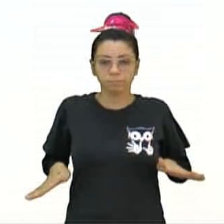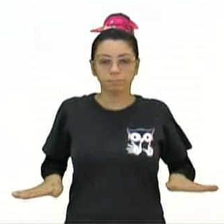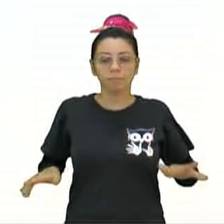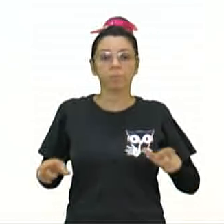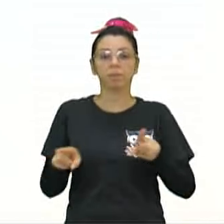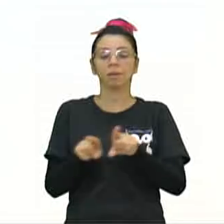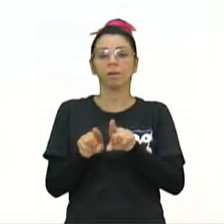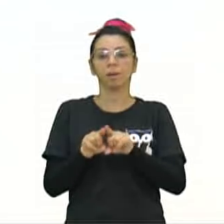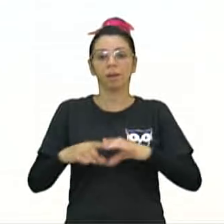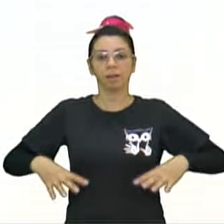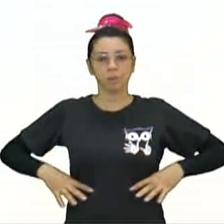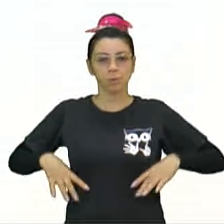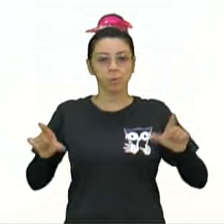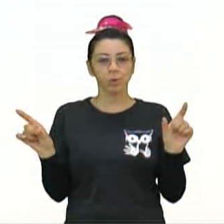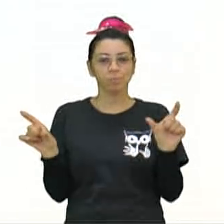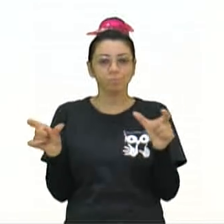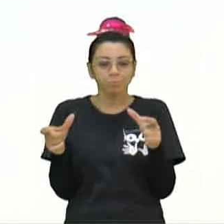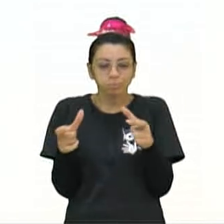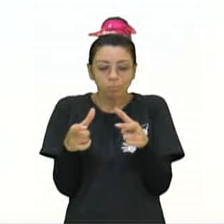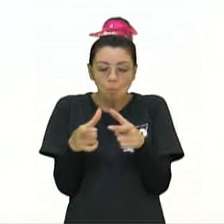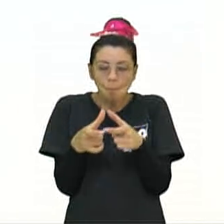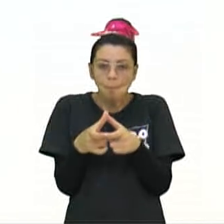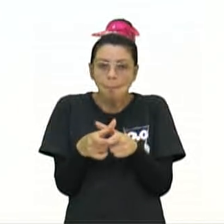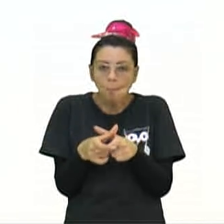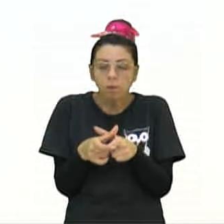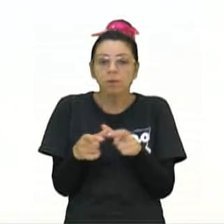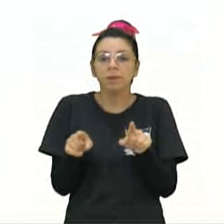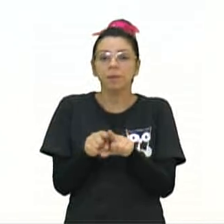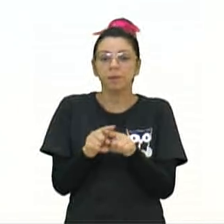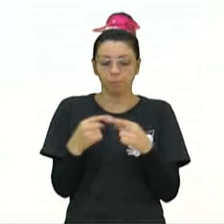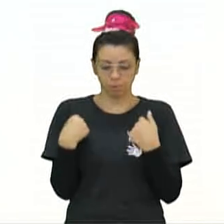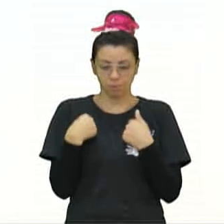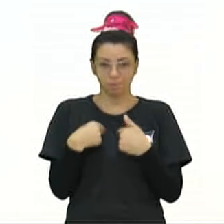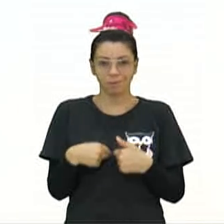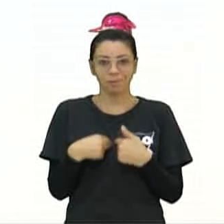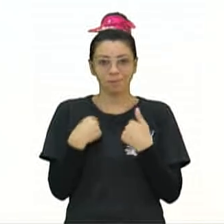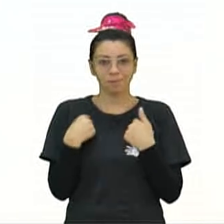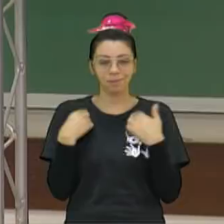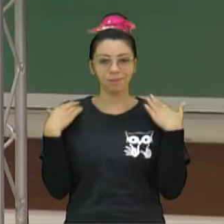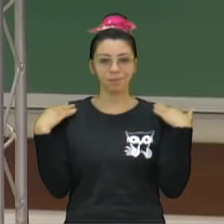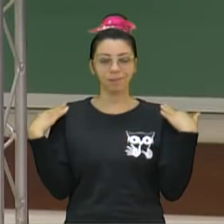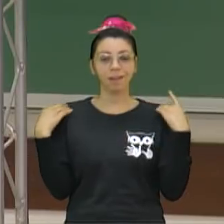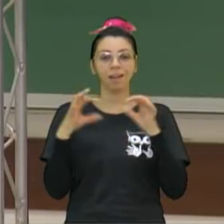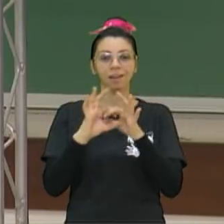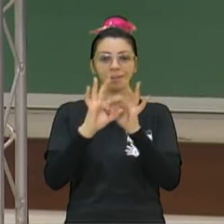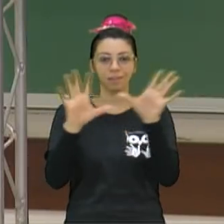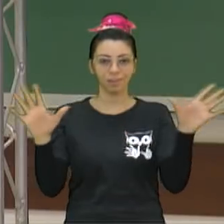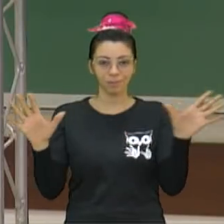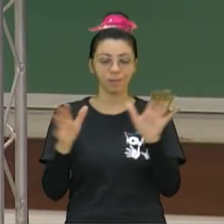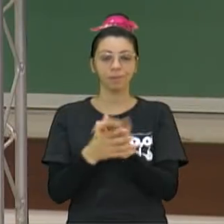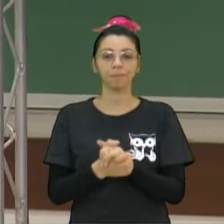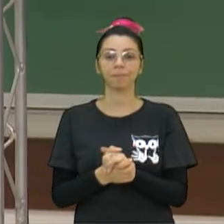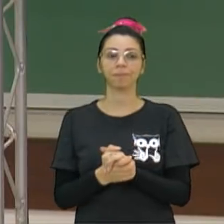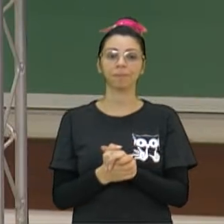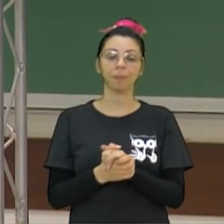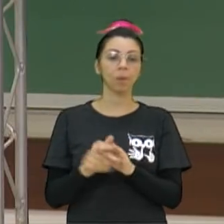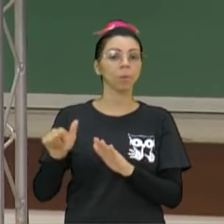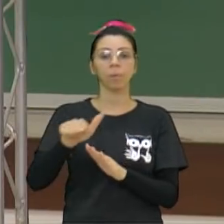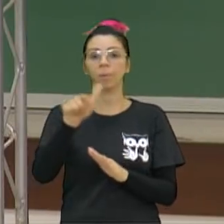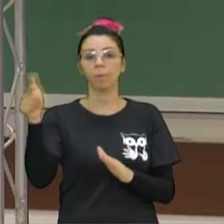do espartilho e era permitido que o decote mostrasse um pouco dos ombros. Vamos agora então para